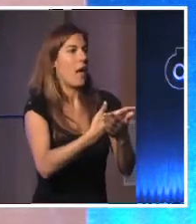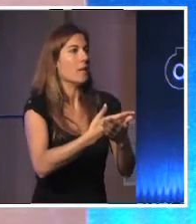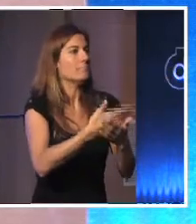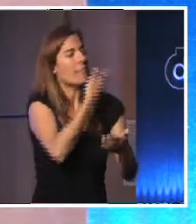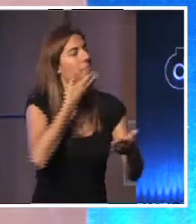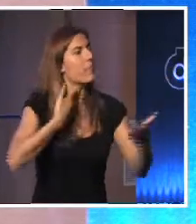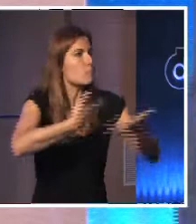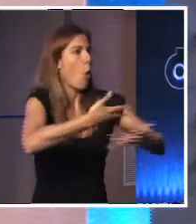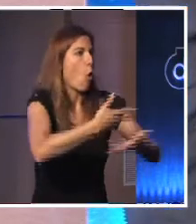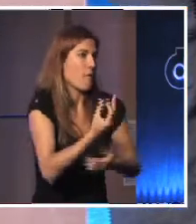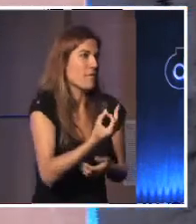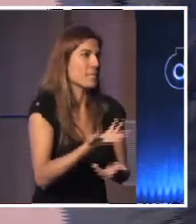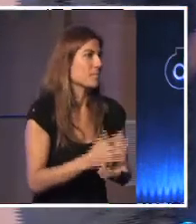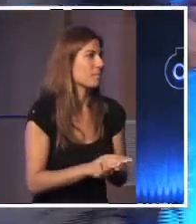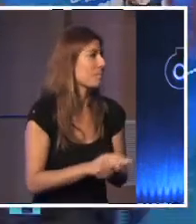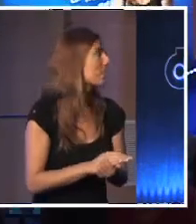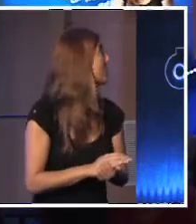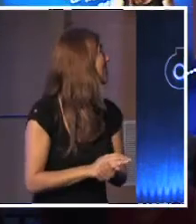facilidade.